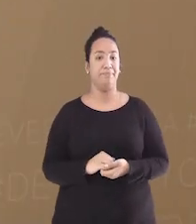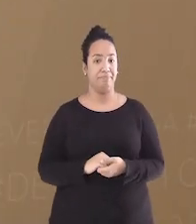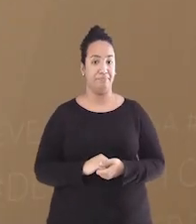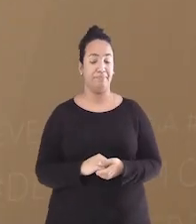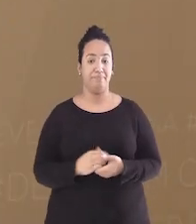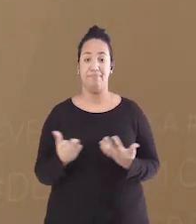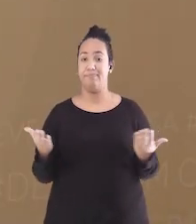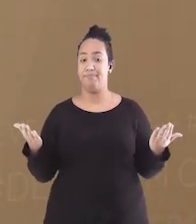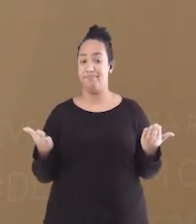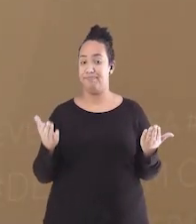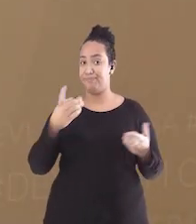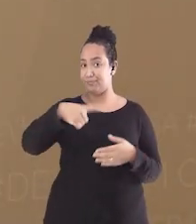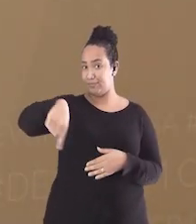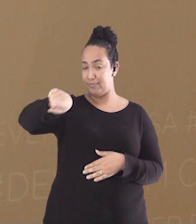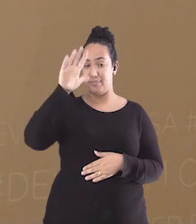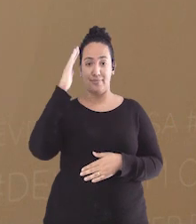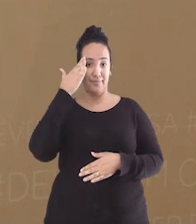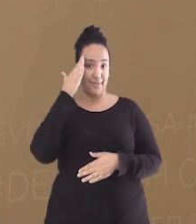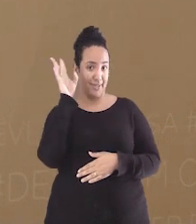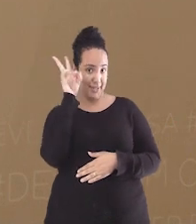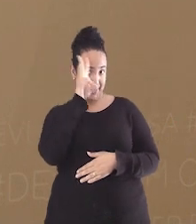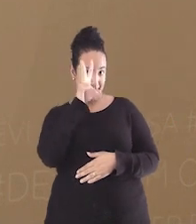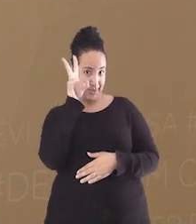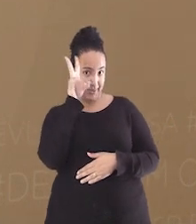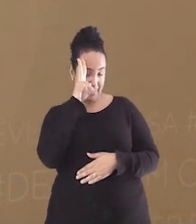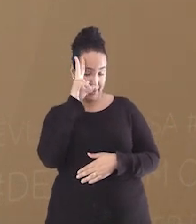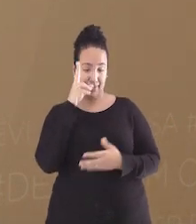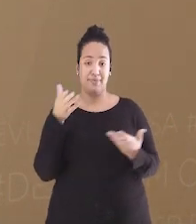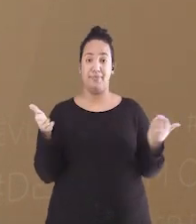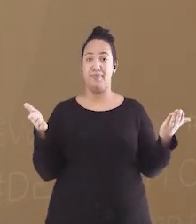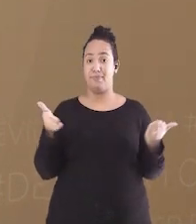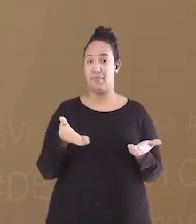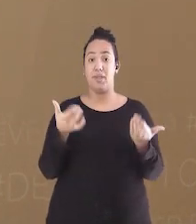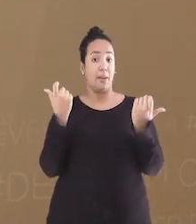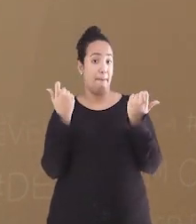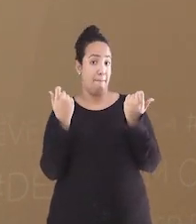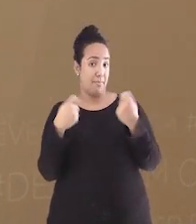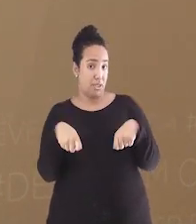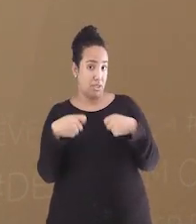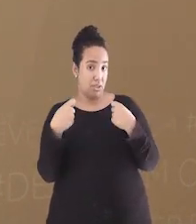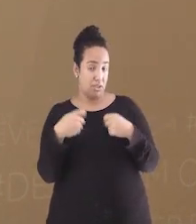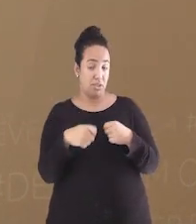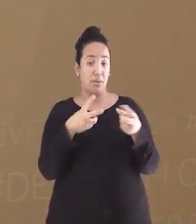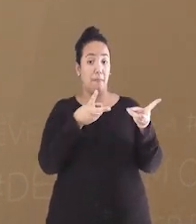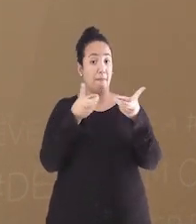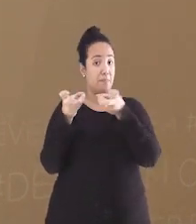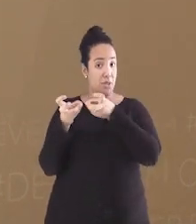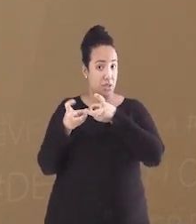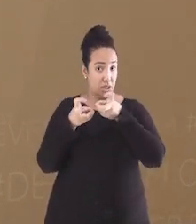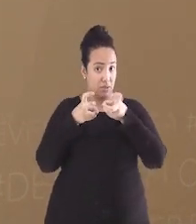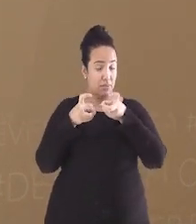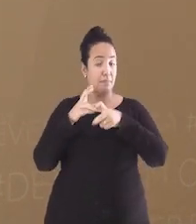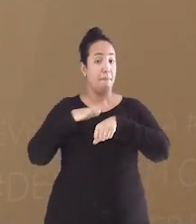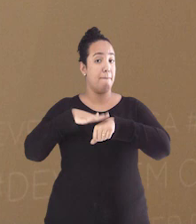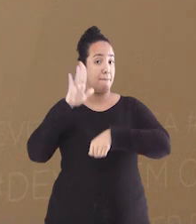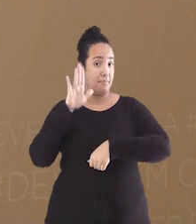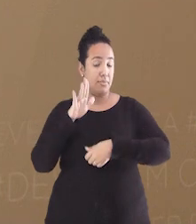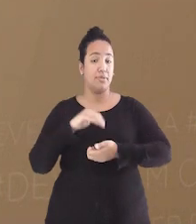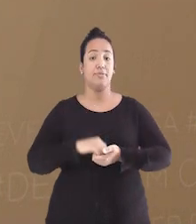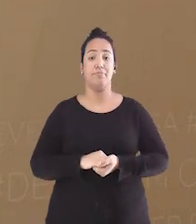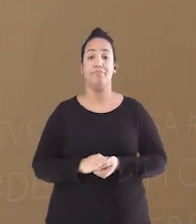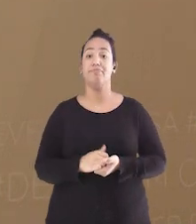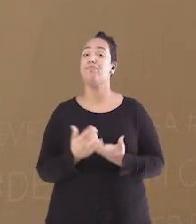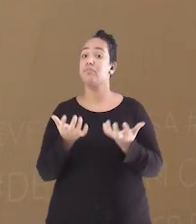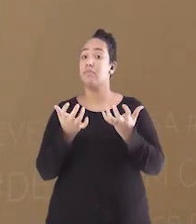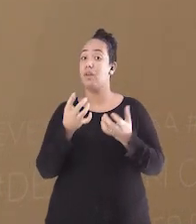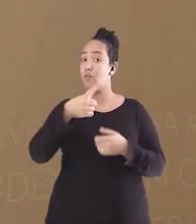Agora que você já entendeu como é a história, precisamos fazer mais algumas observações. Quero